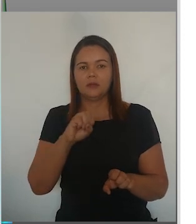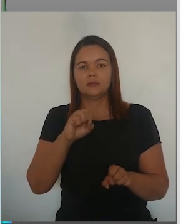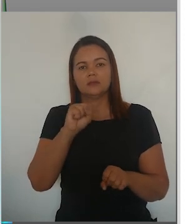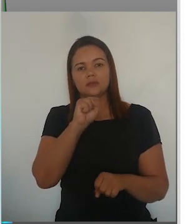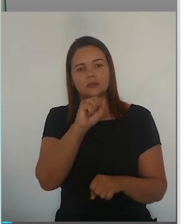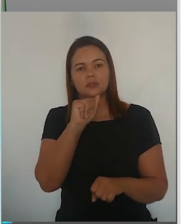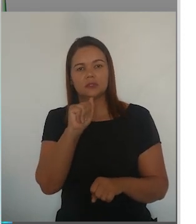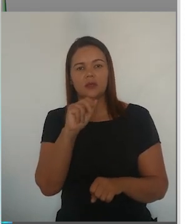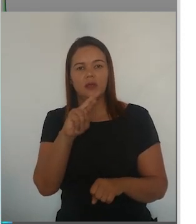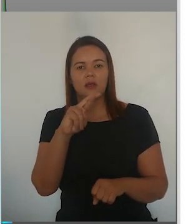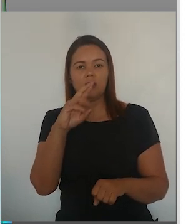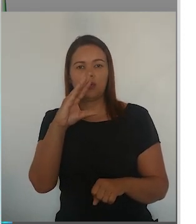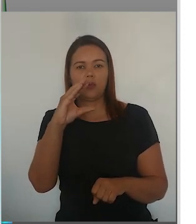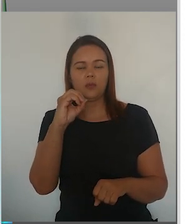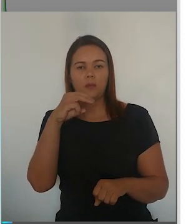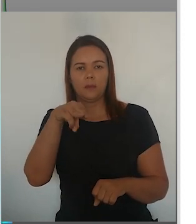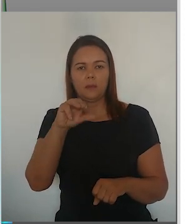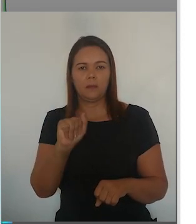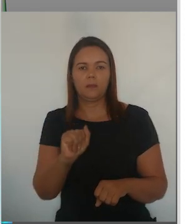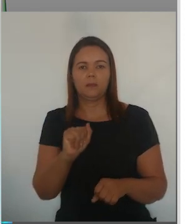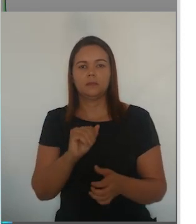miofilamentos que compõem o sarcômero.